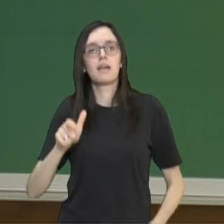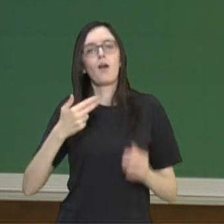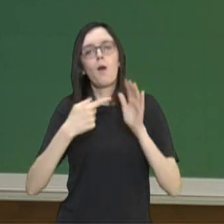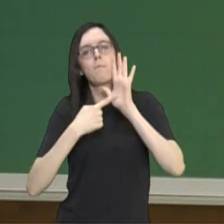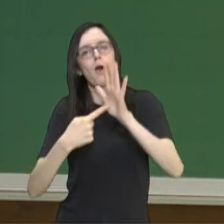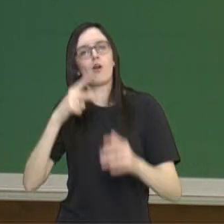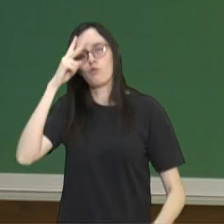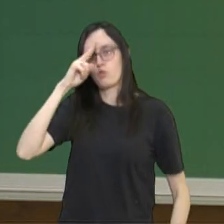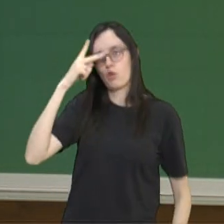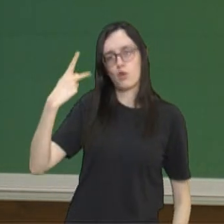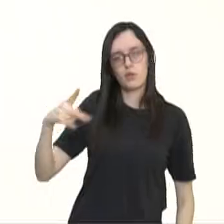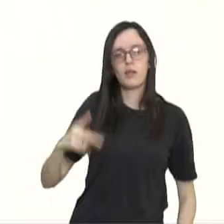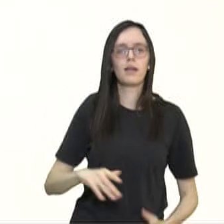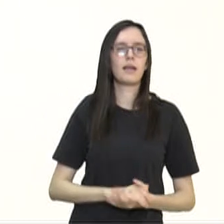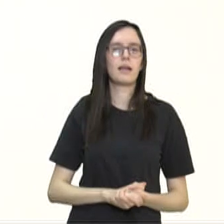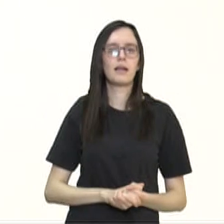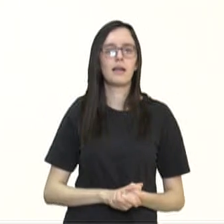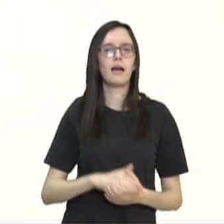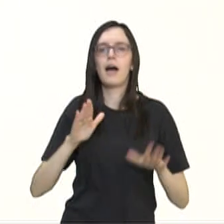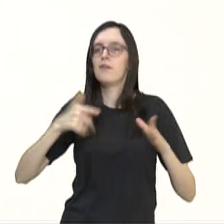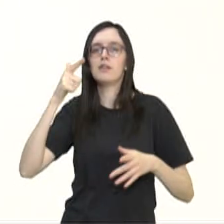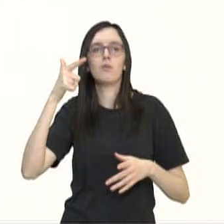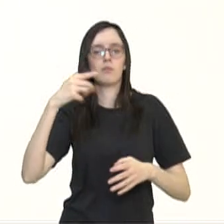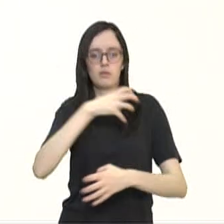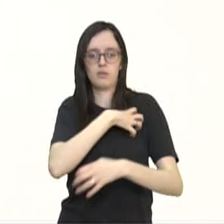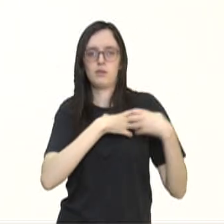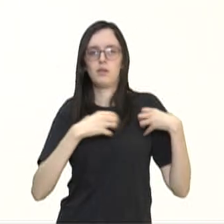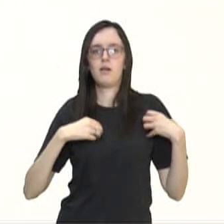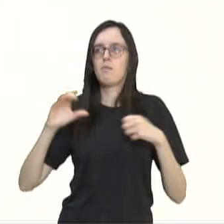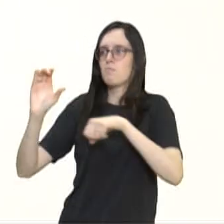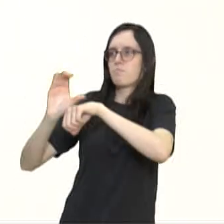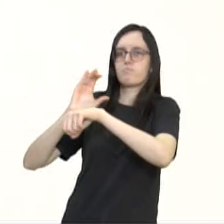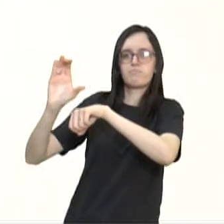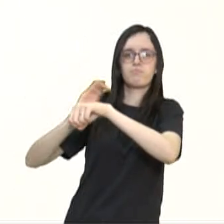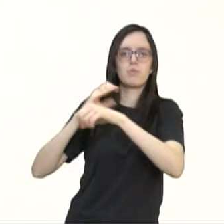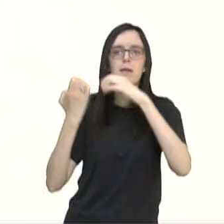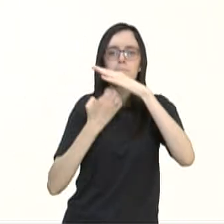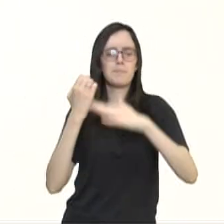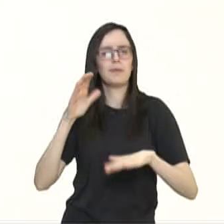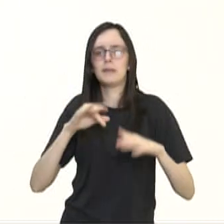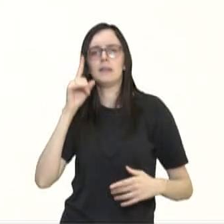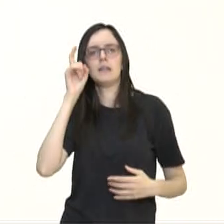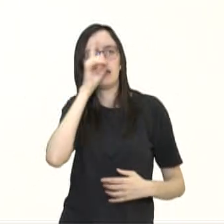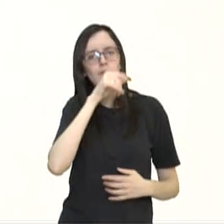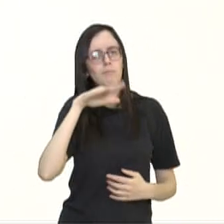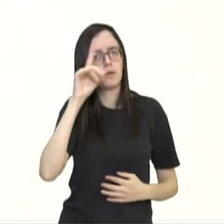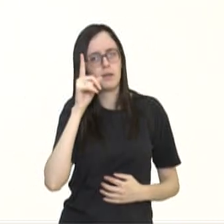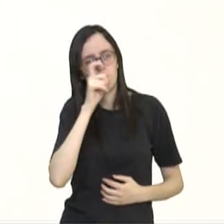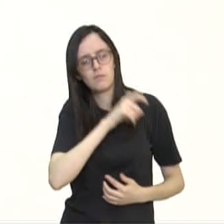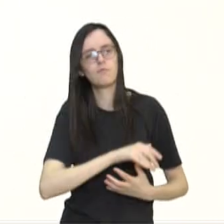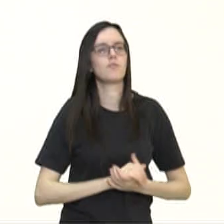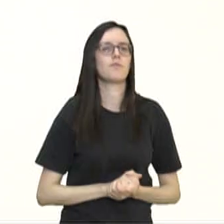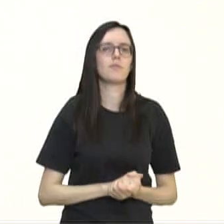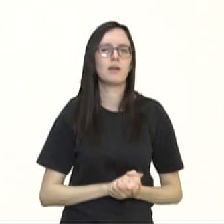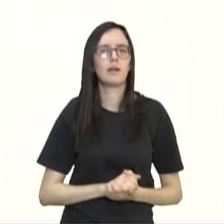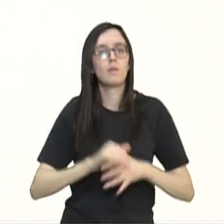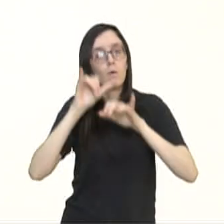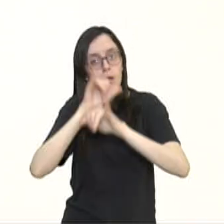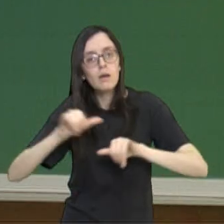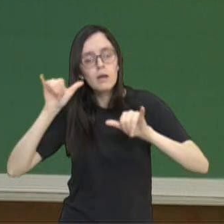ocupa na mídia, né, é muito pequeno em relação ao espaço que o futebol masculino ocupa, mas as mulheres estão